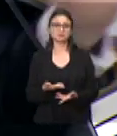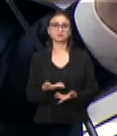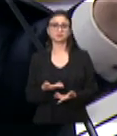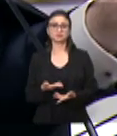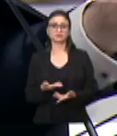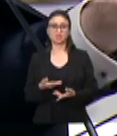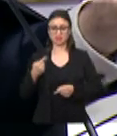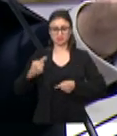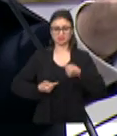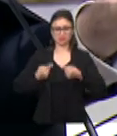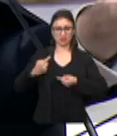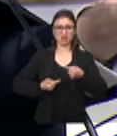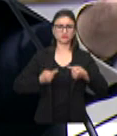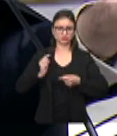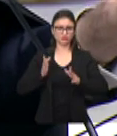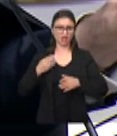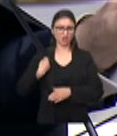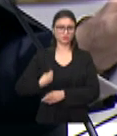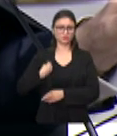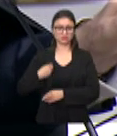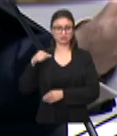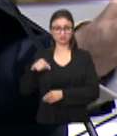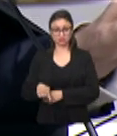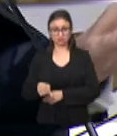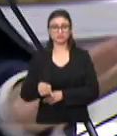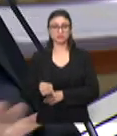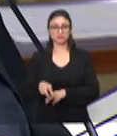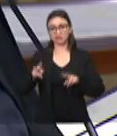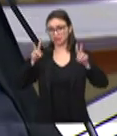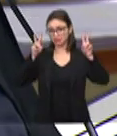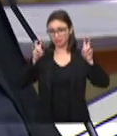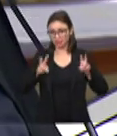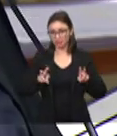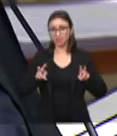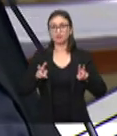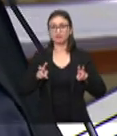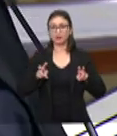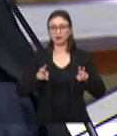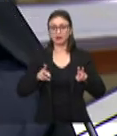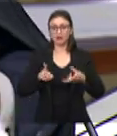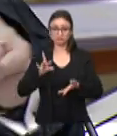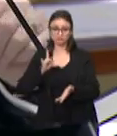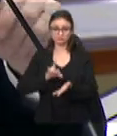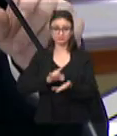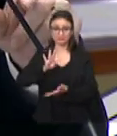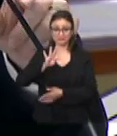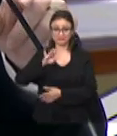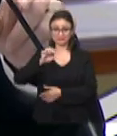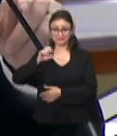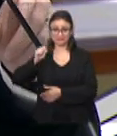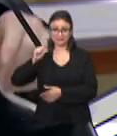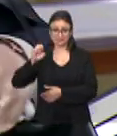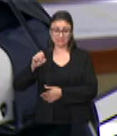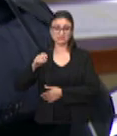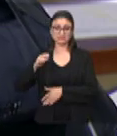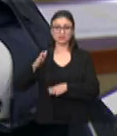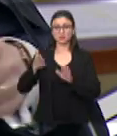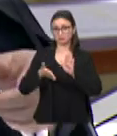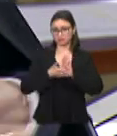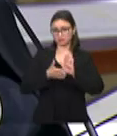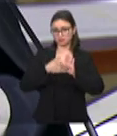o debate que já se ouve nesse tema, a fixação da tese, tal como proposta pelo ministro Alexandre